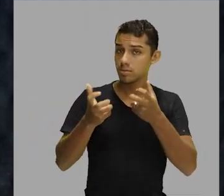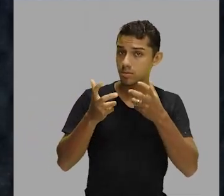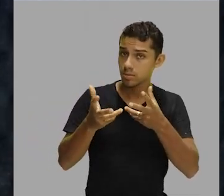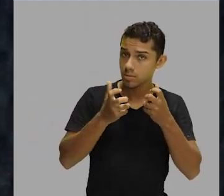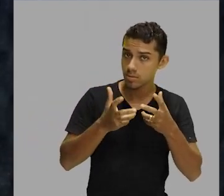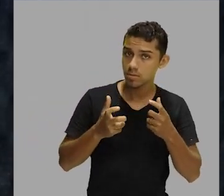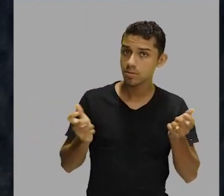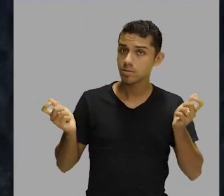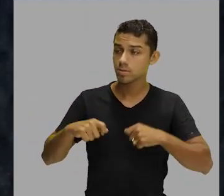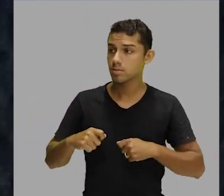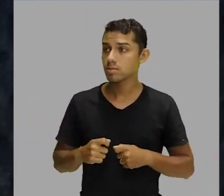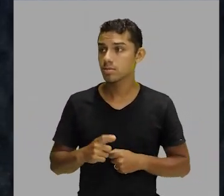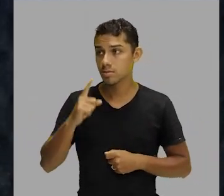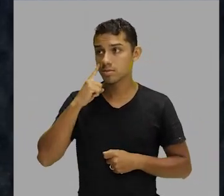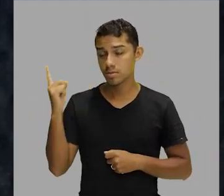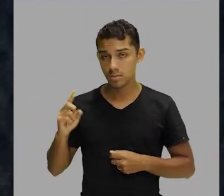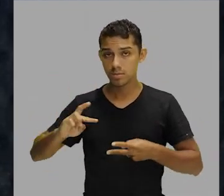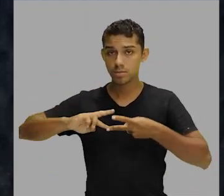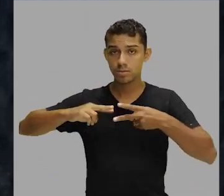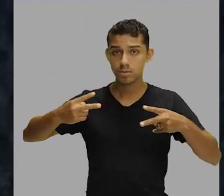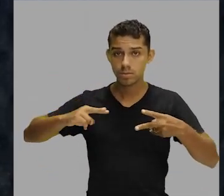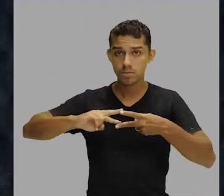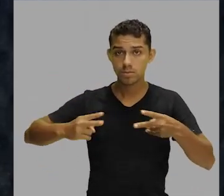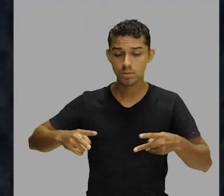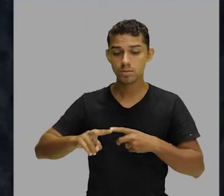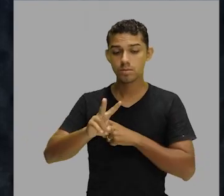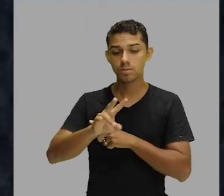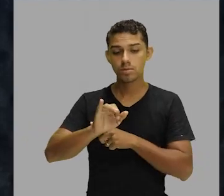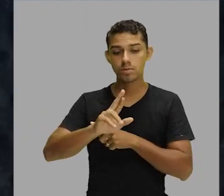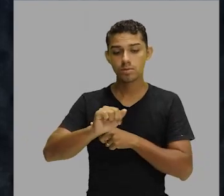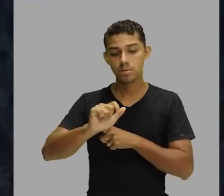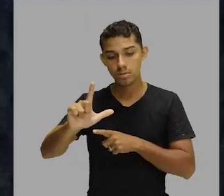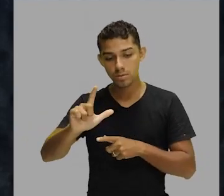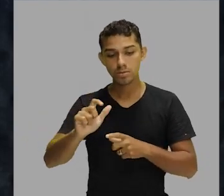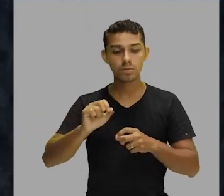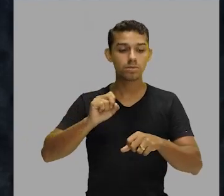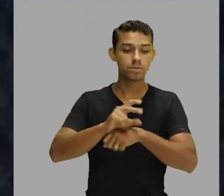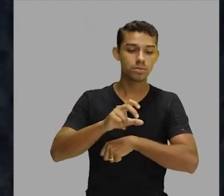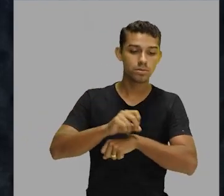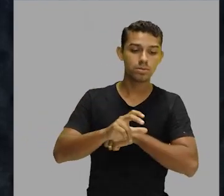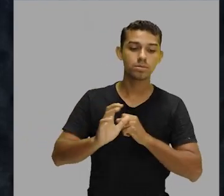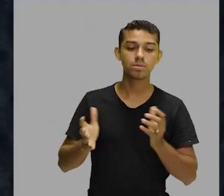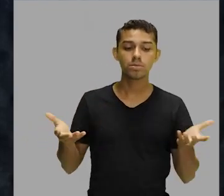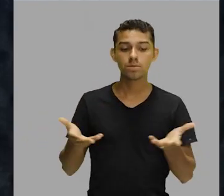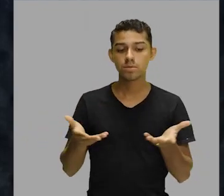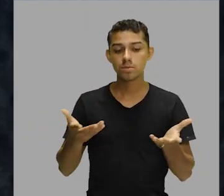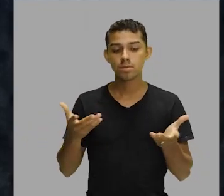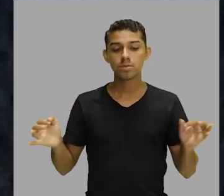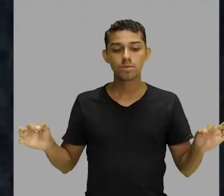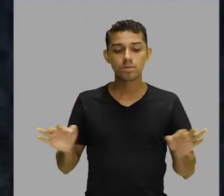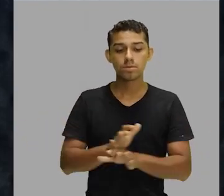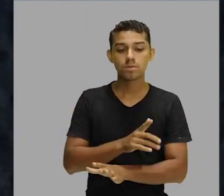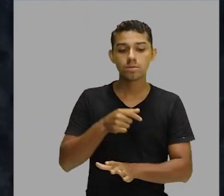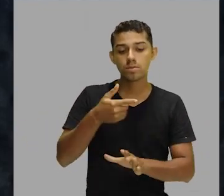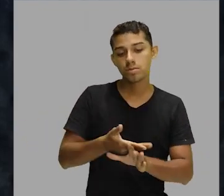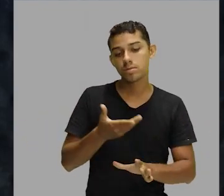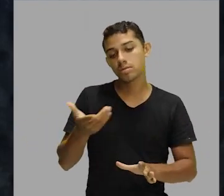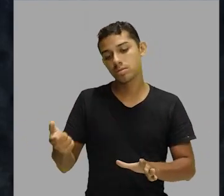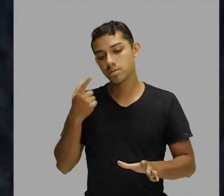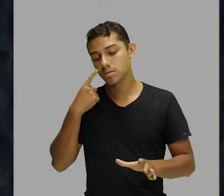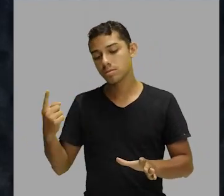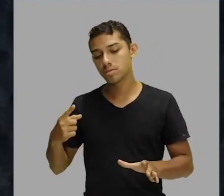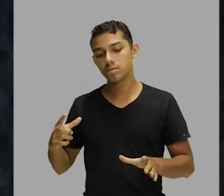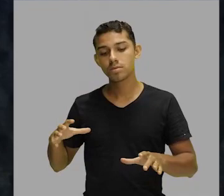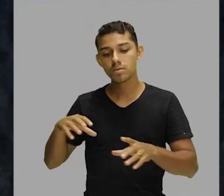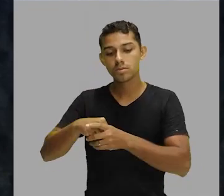que esse DNA viral, ele vai agora se fundir com o DNA